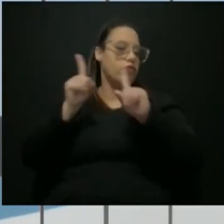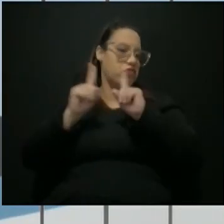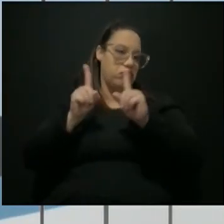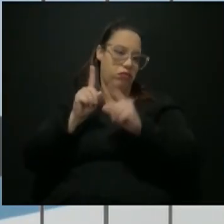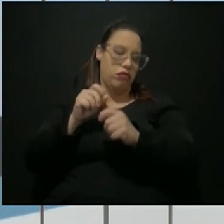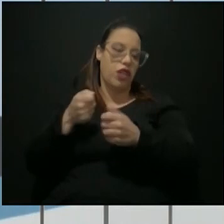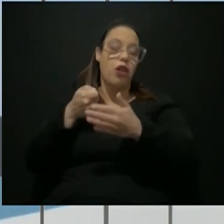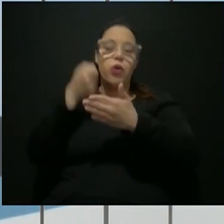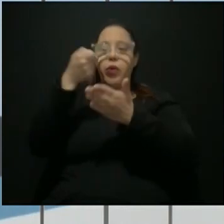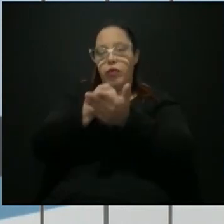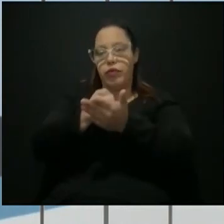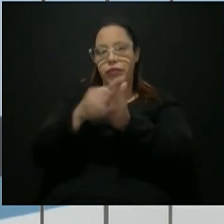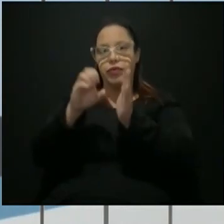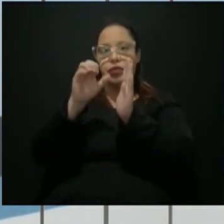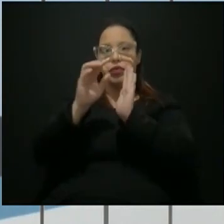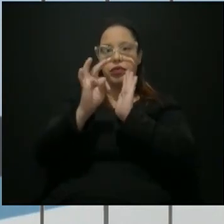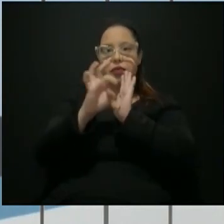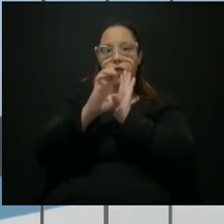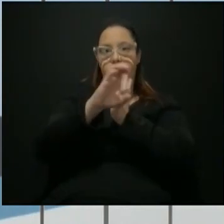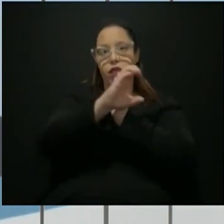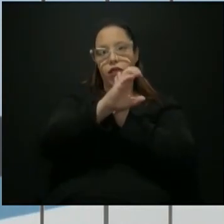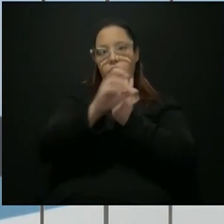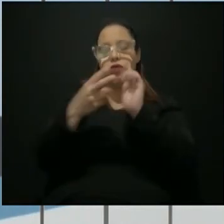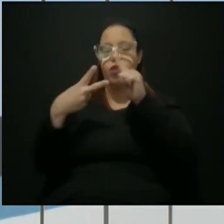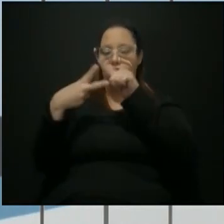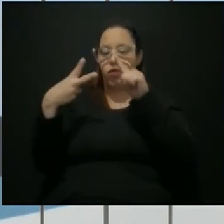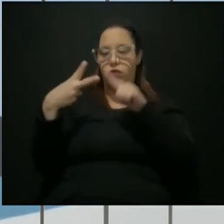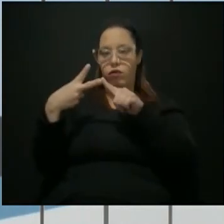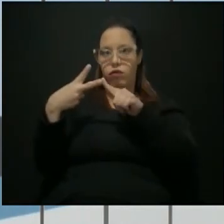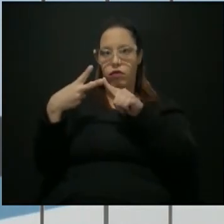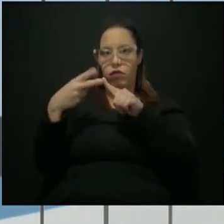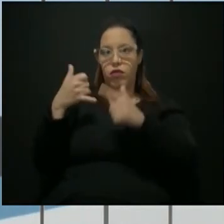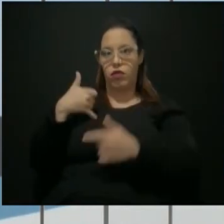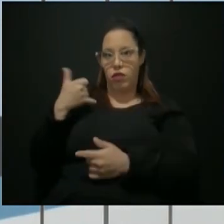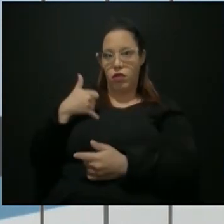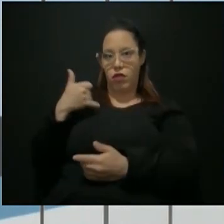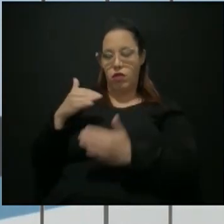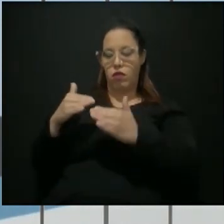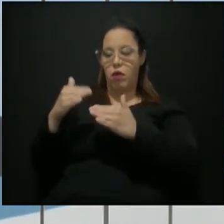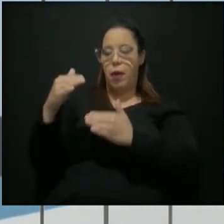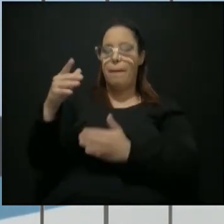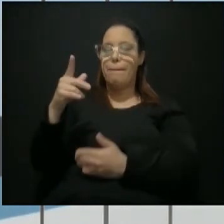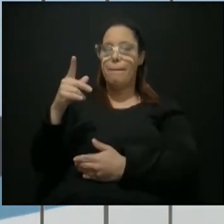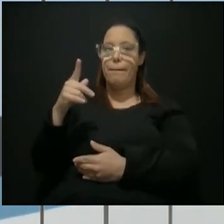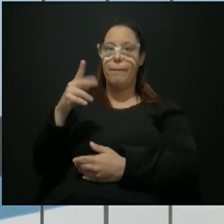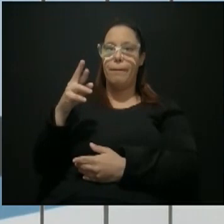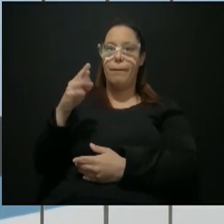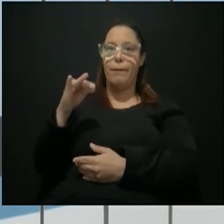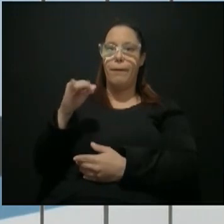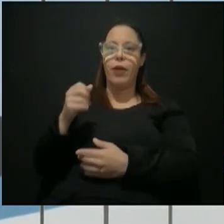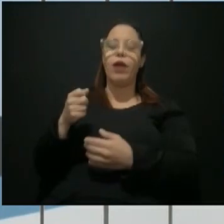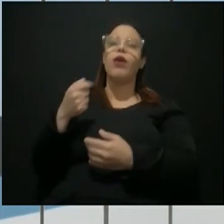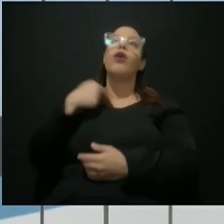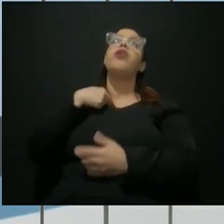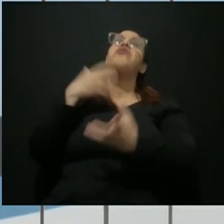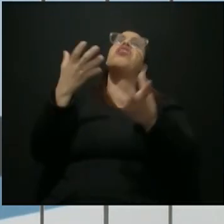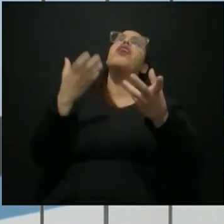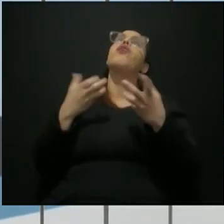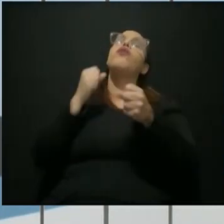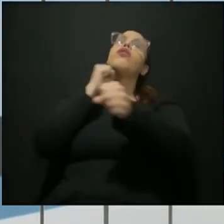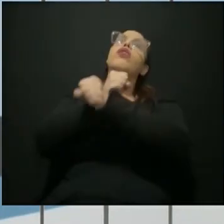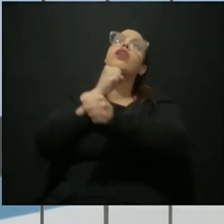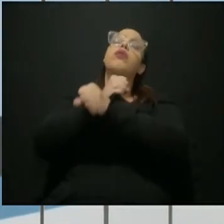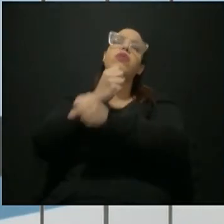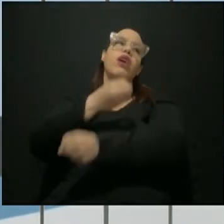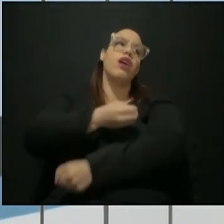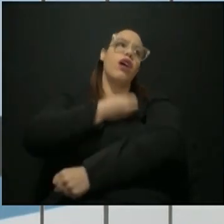tese. A medida que eu mais explorei foram duas. A idade prospectiva, que é quanto tempo eu ainda espero viver, né? E aí, essa